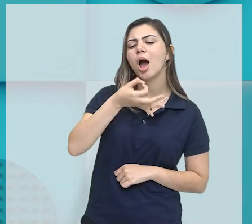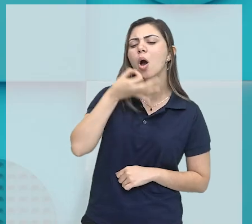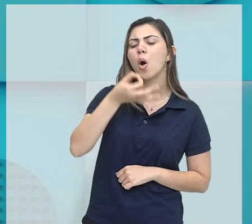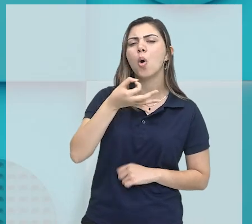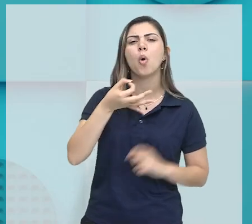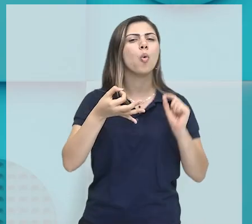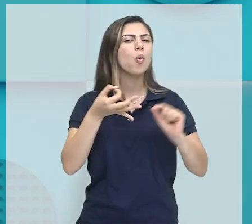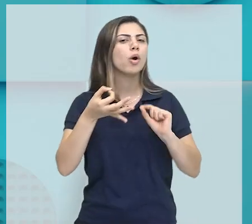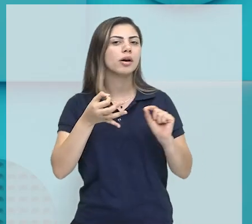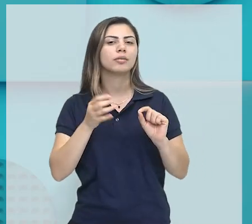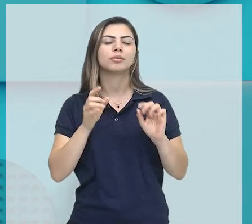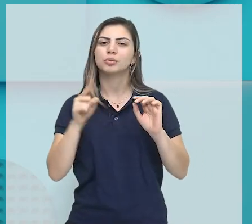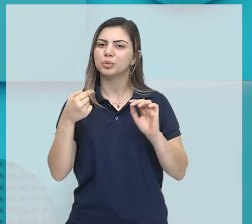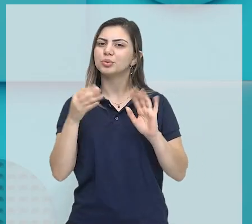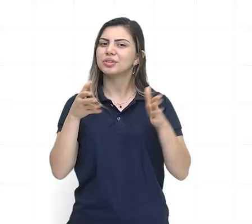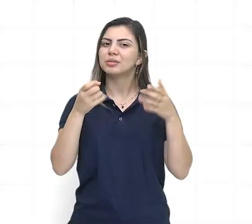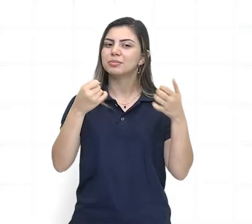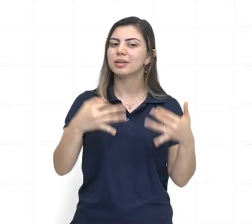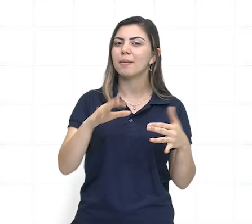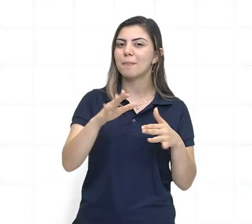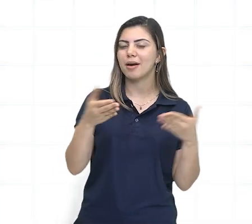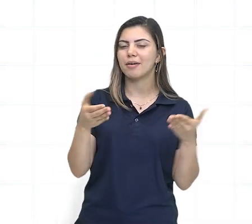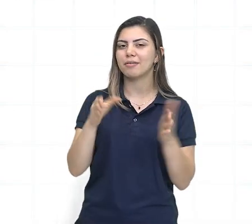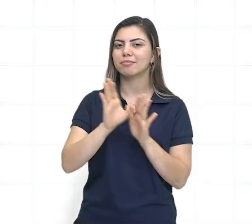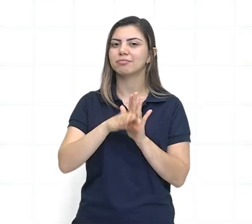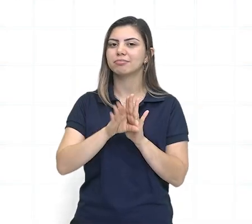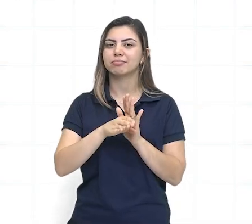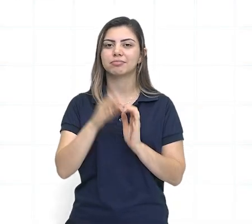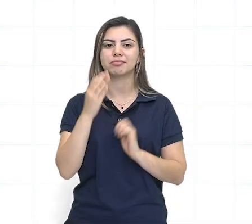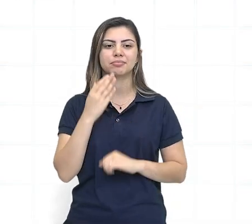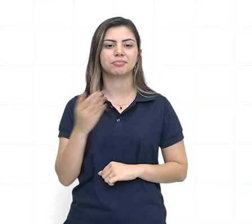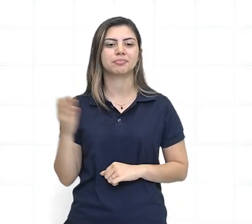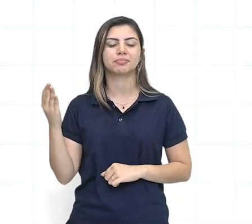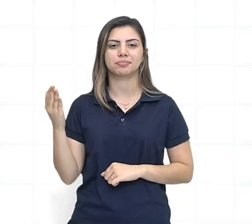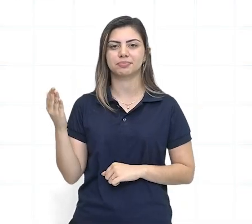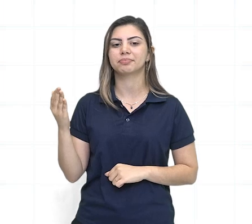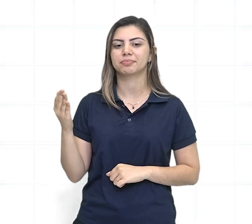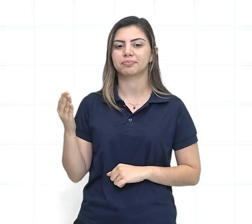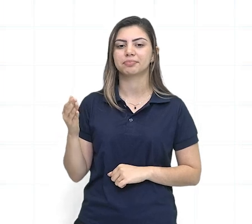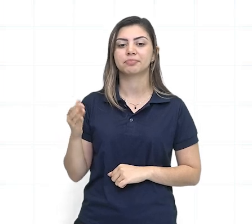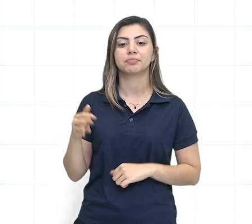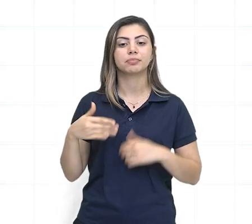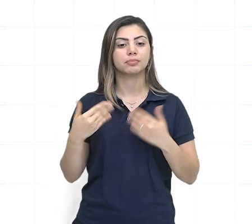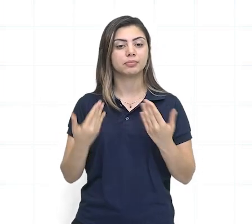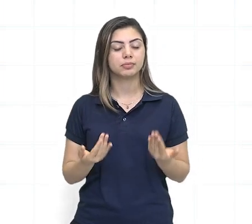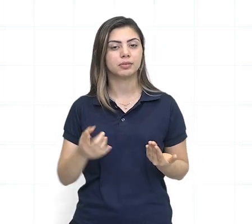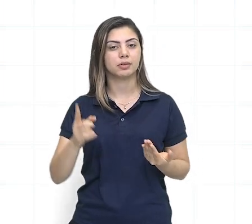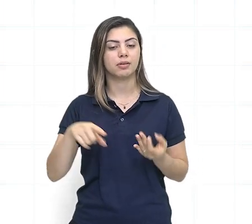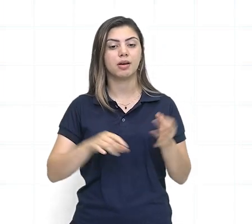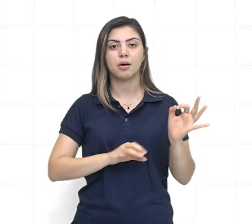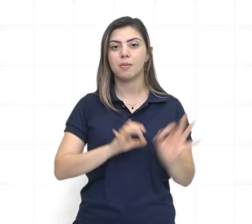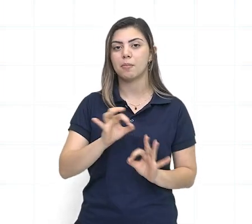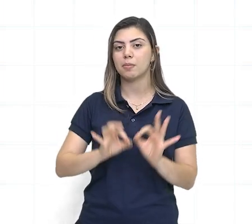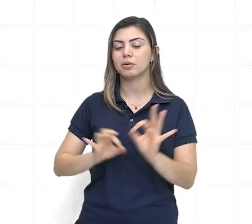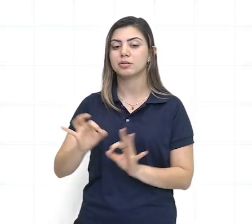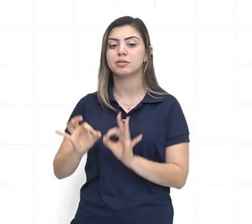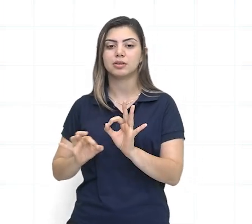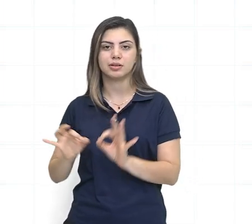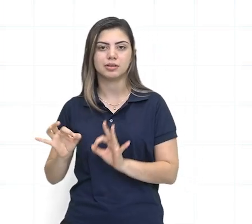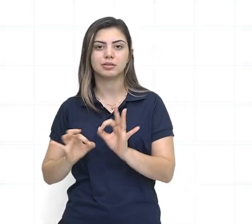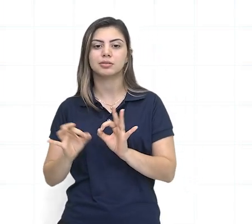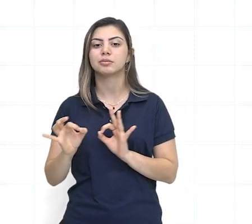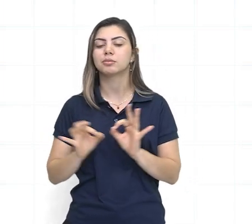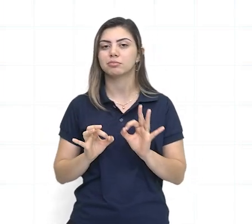gente até já falou, mas vamos ver o conceito aqui de argumento, que é um processo linguístico